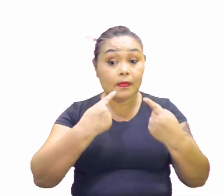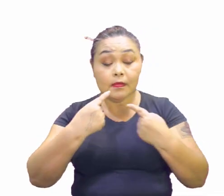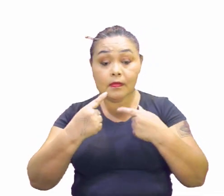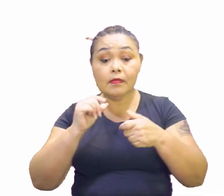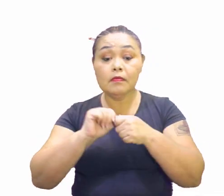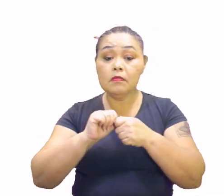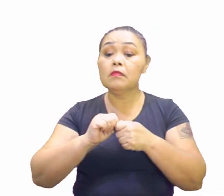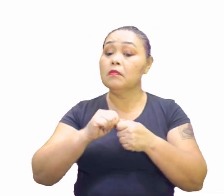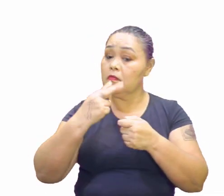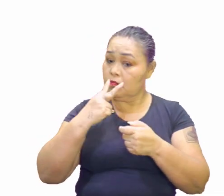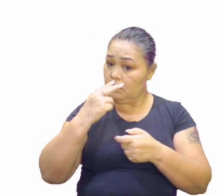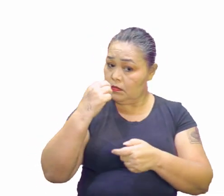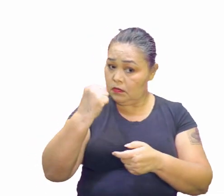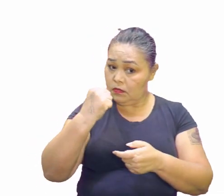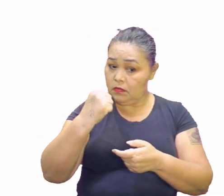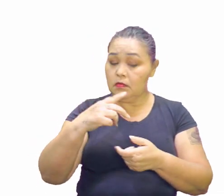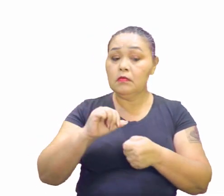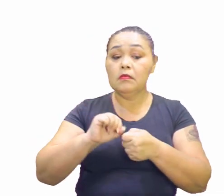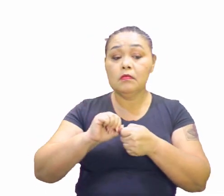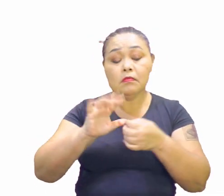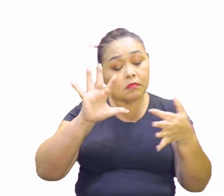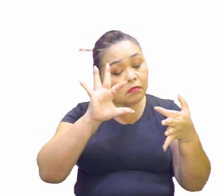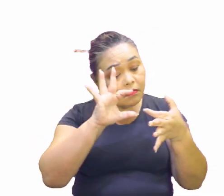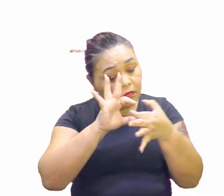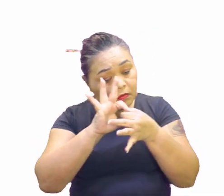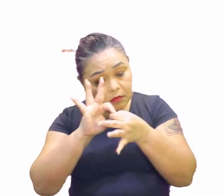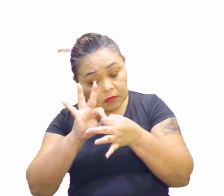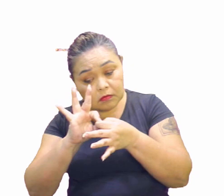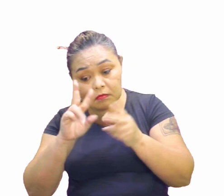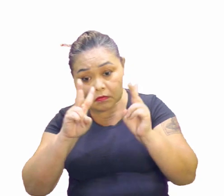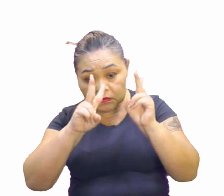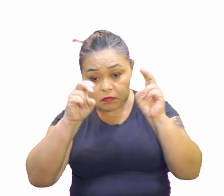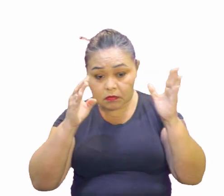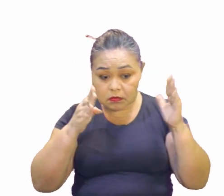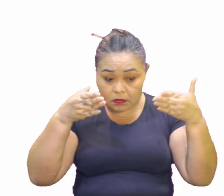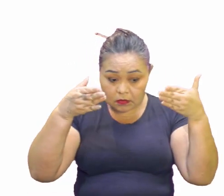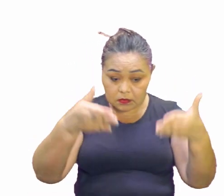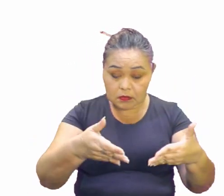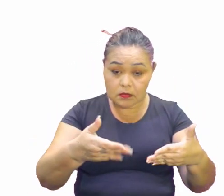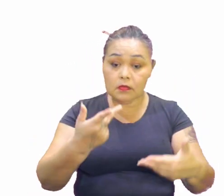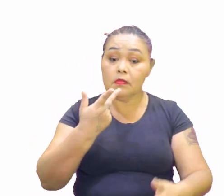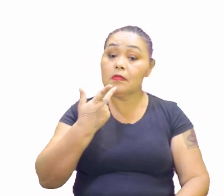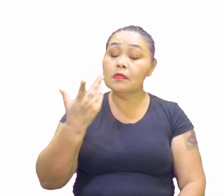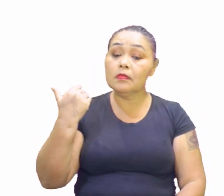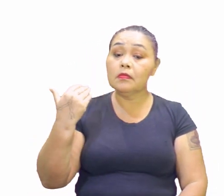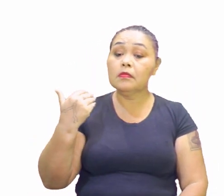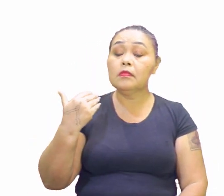argumentos consistentes, bem contextualizado ao tema. Lembra lá que falou